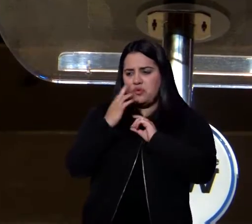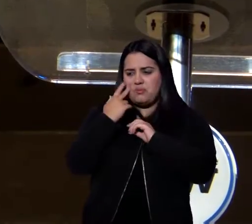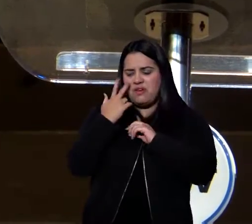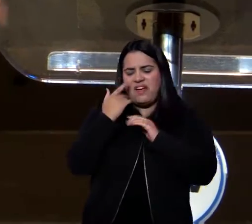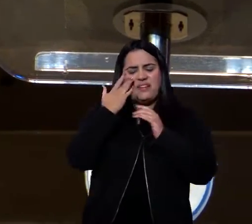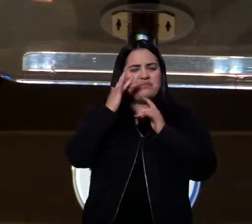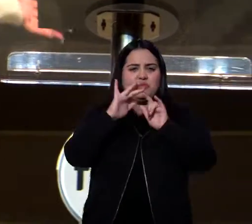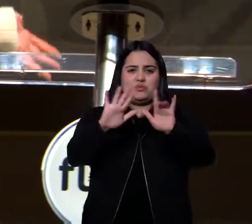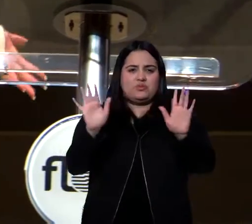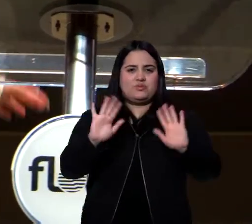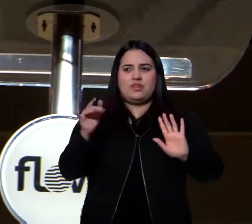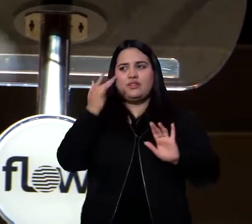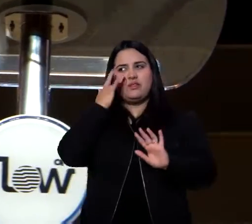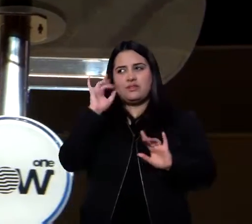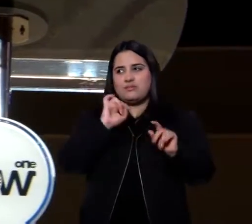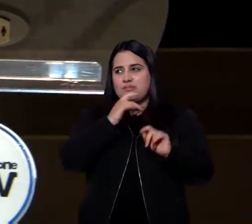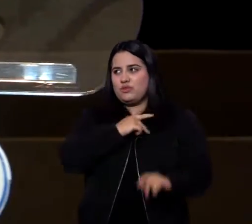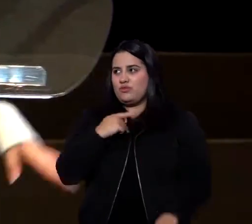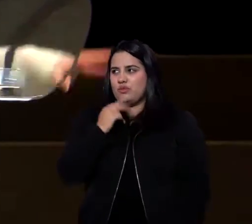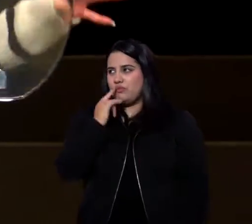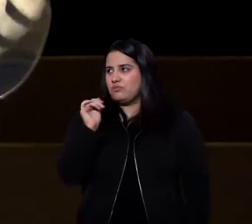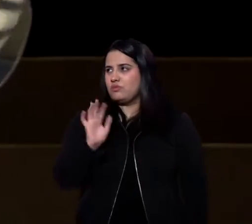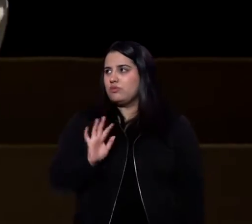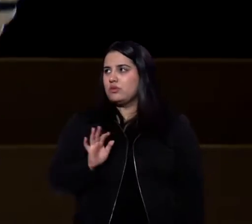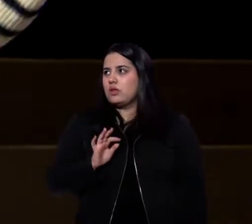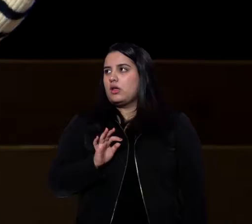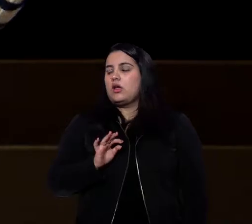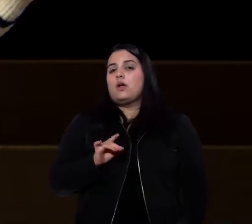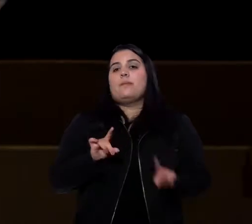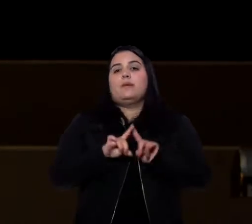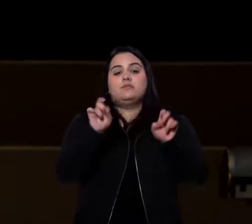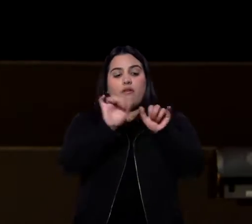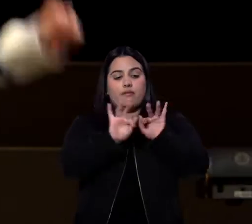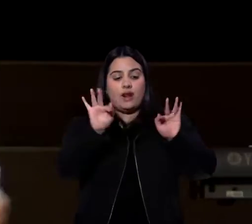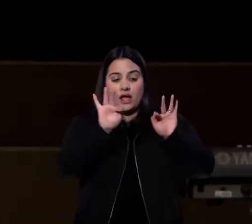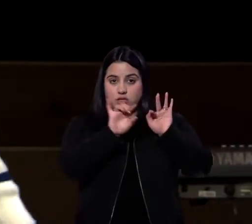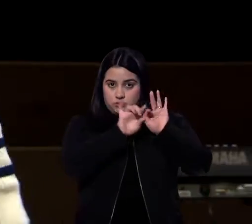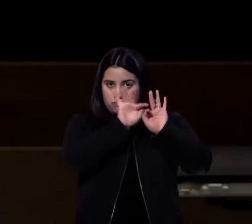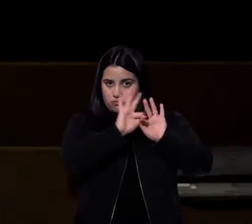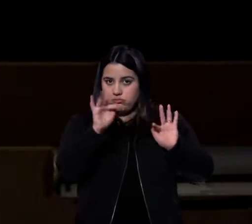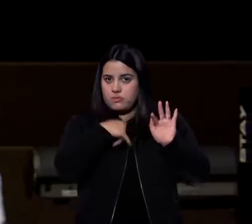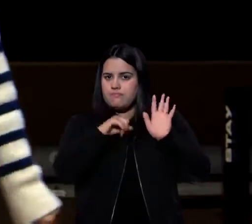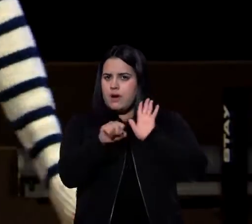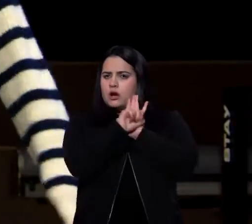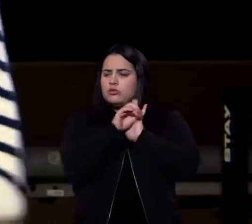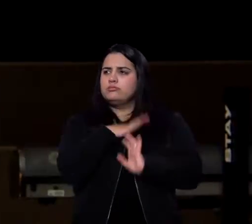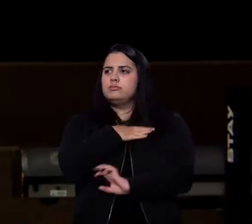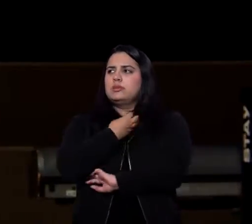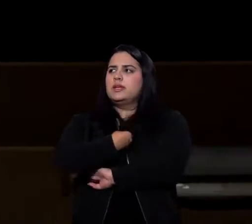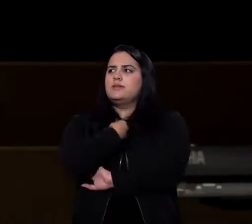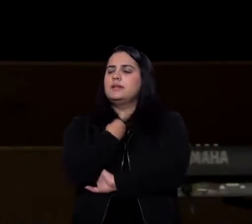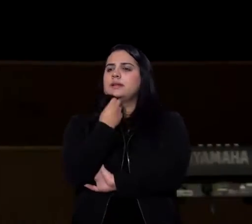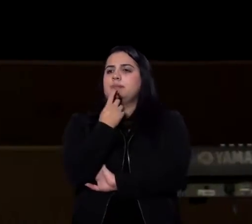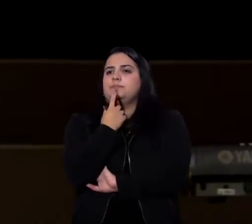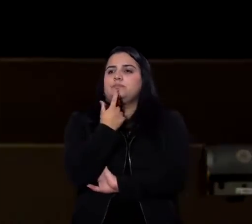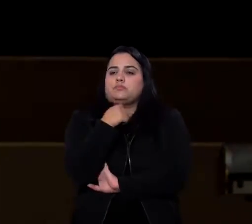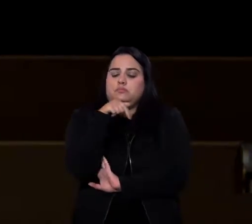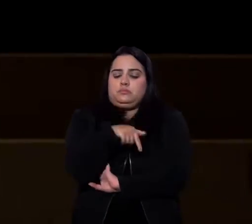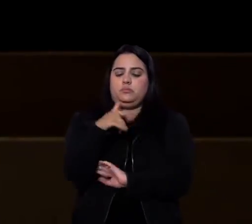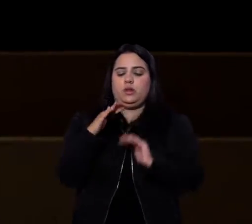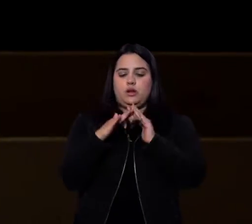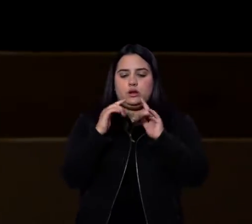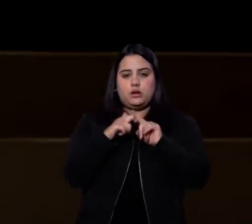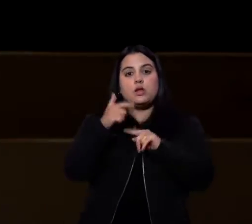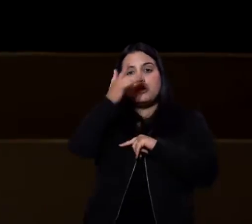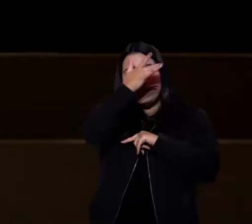ideia. Não lembro nem quem que falou isso, mas tudo bem. Eu lembro que a frase me marcou muito, a frase eu lembro até hoje. E eu estava aqui na igreja e a pessoa que